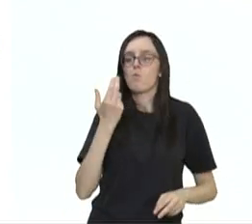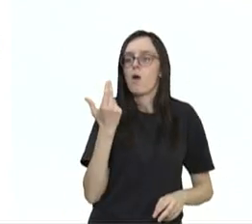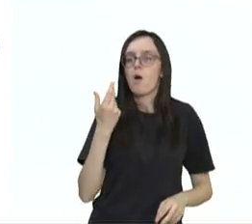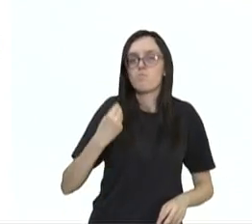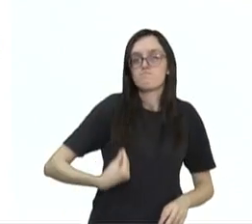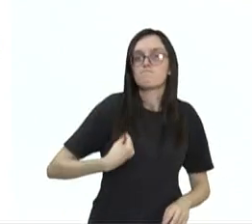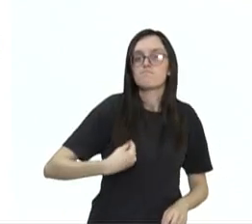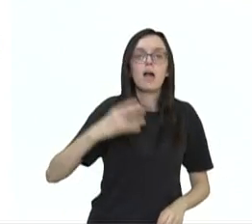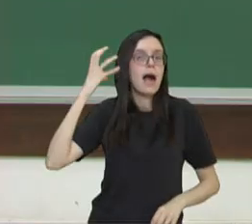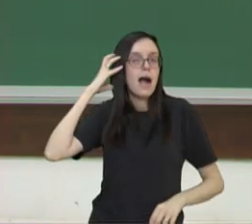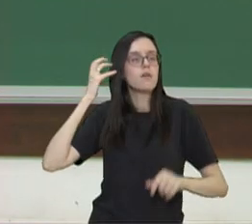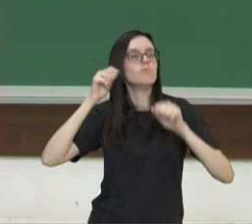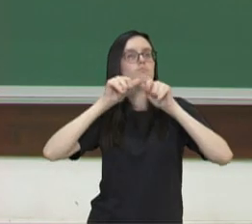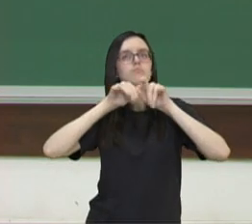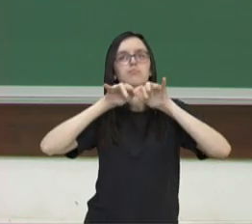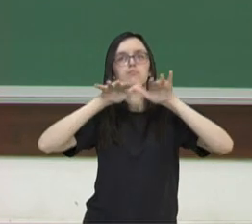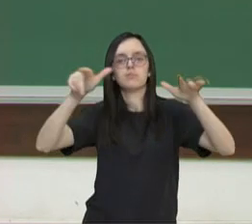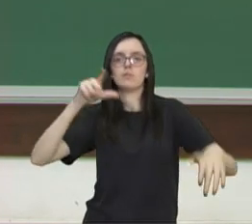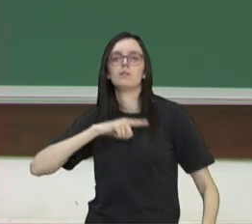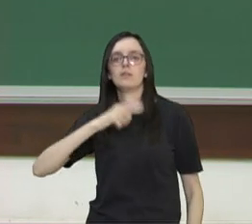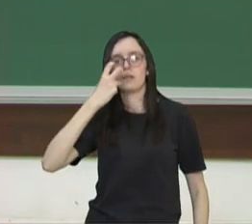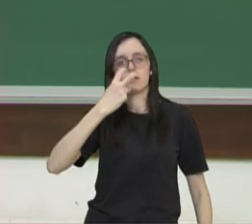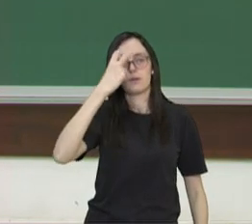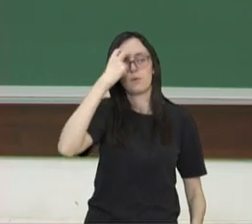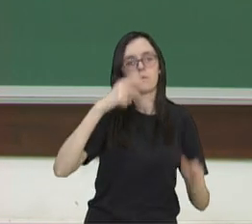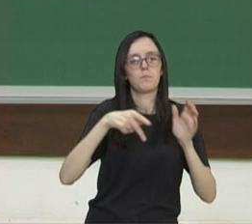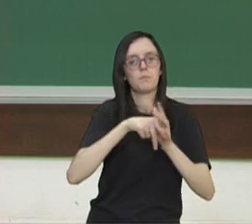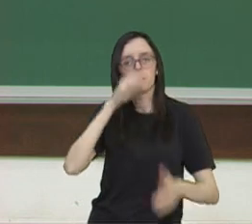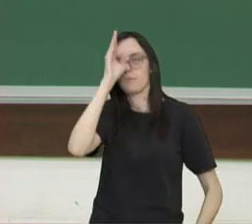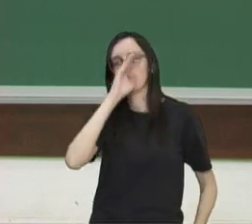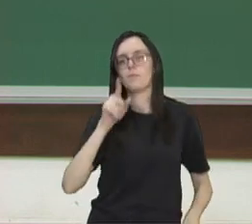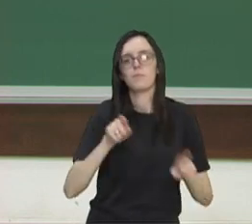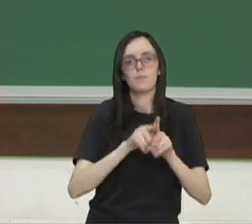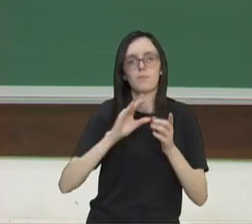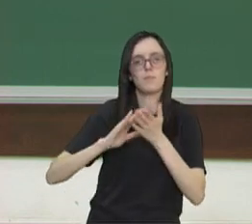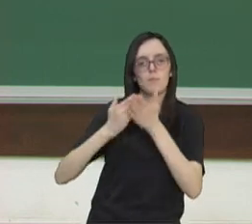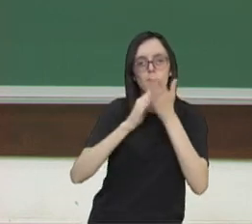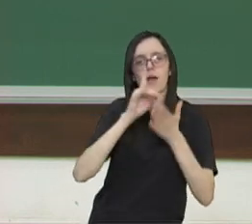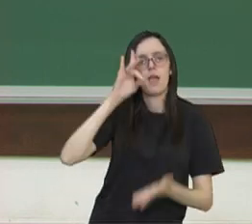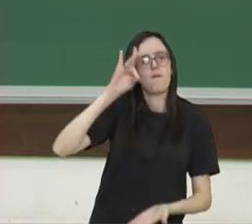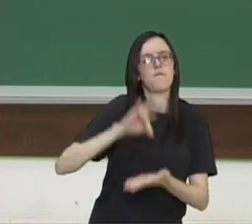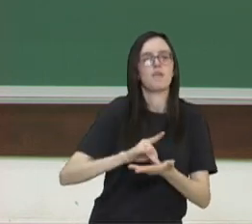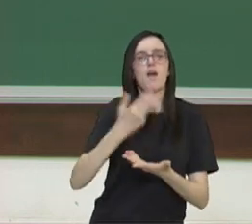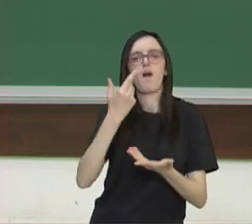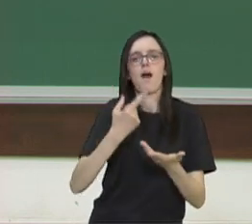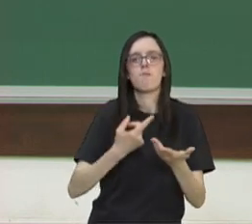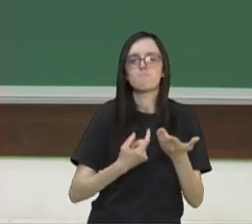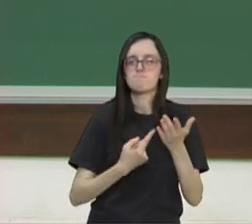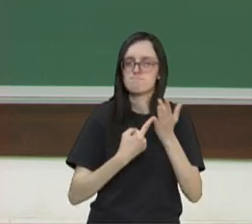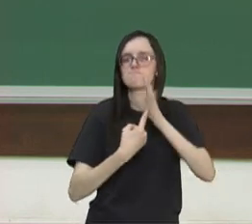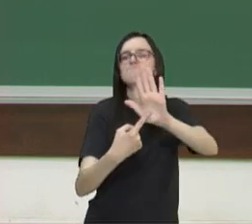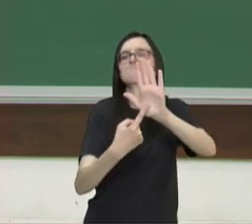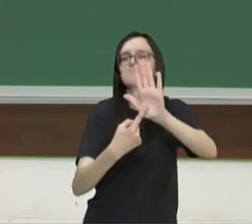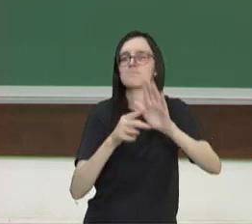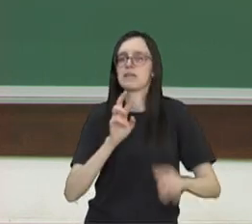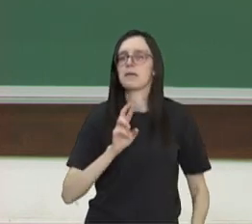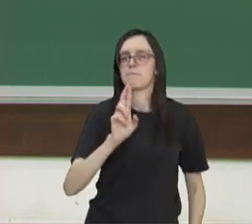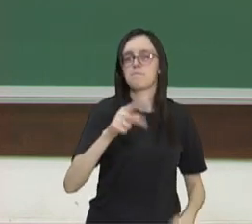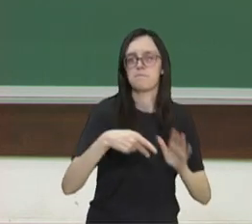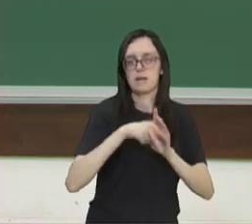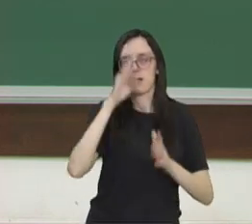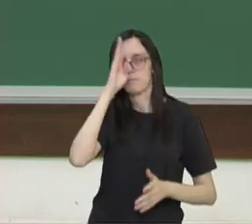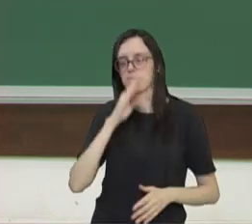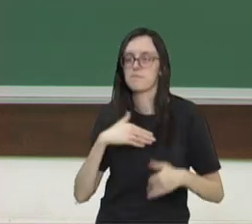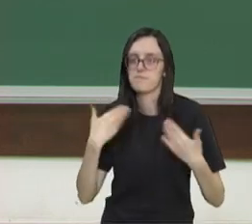do rádio, difundindo então essa cultura brasileira e o samba como legítimo representante da brasilidade.